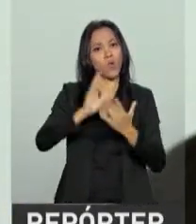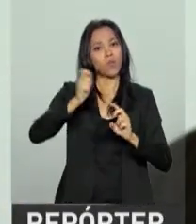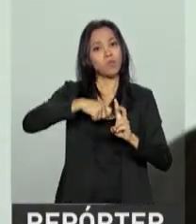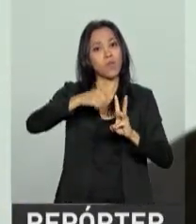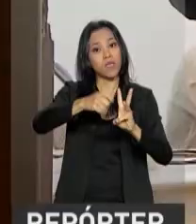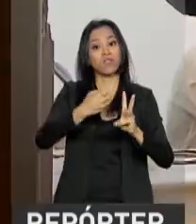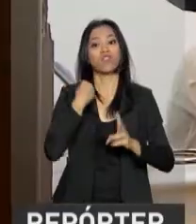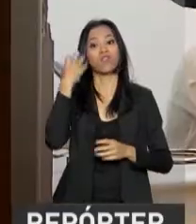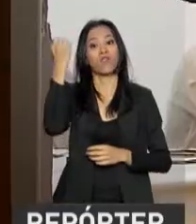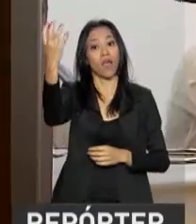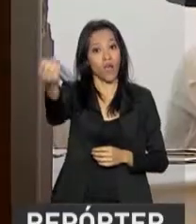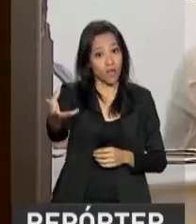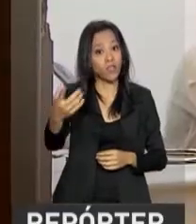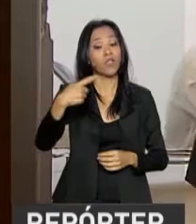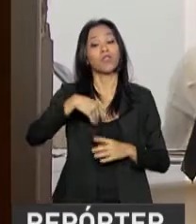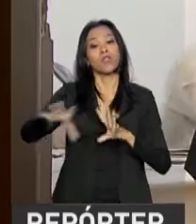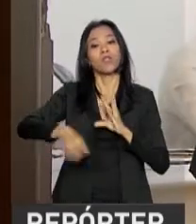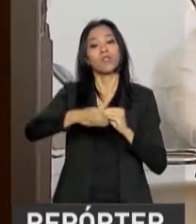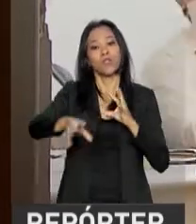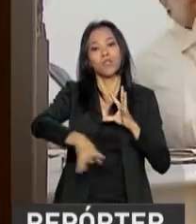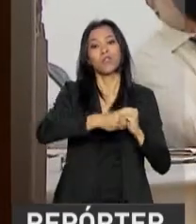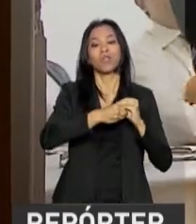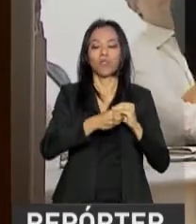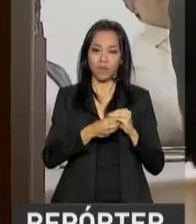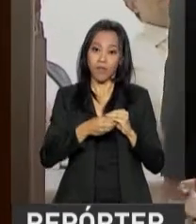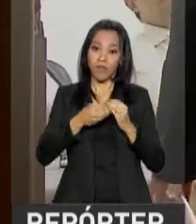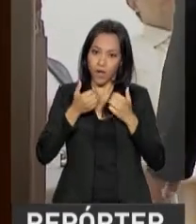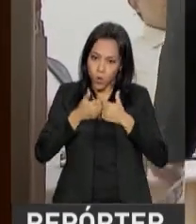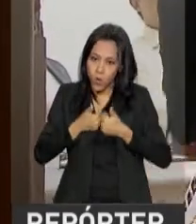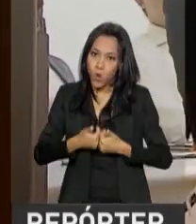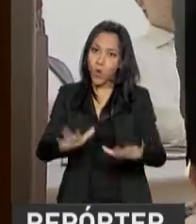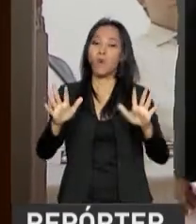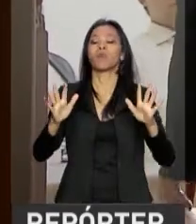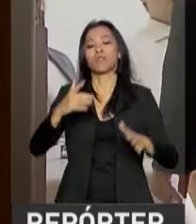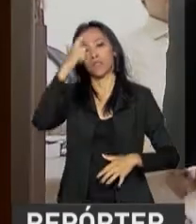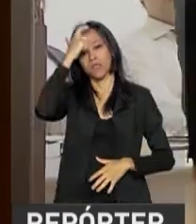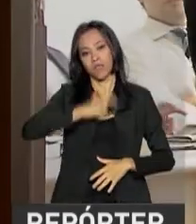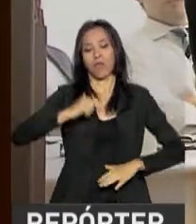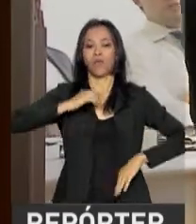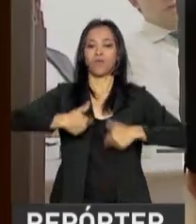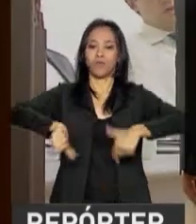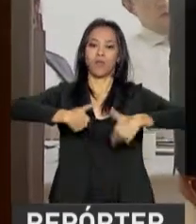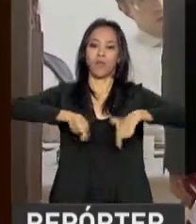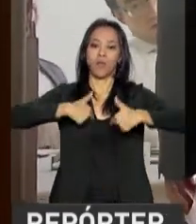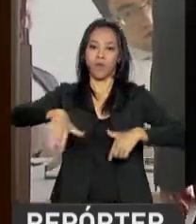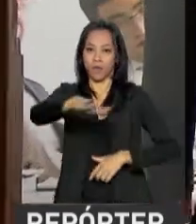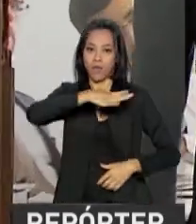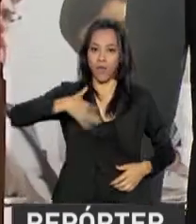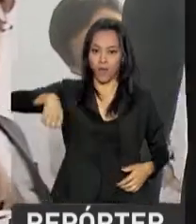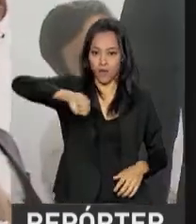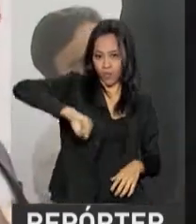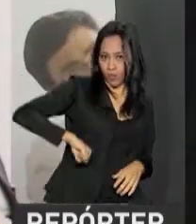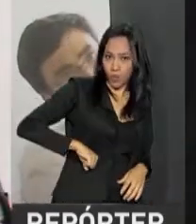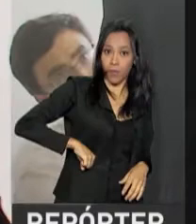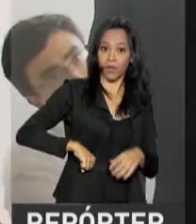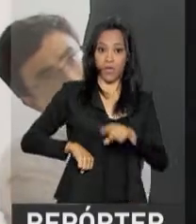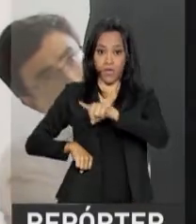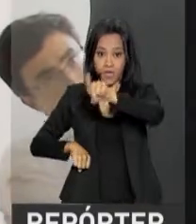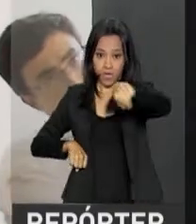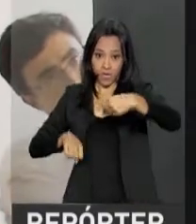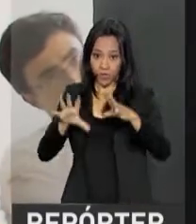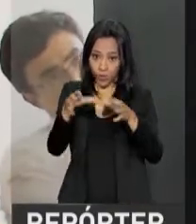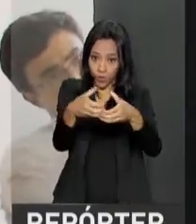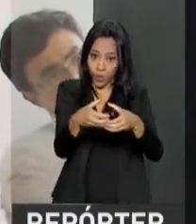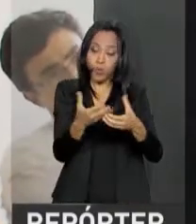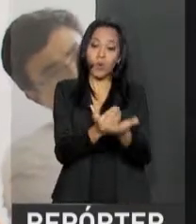viagens e atividades complementares, para finalmente começar a exercer a carreira na diplomacia. Essa turma começou